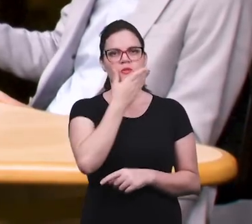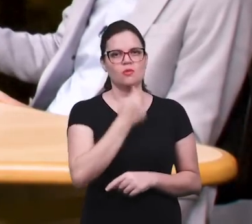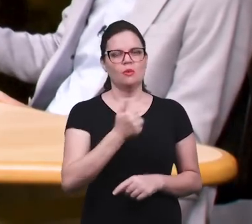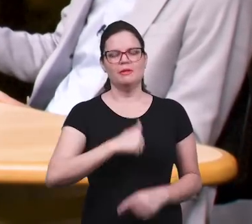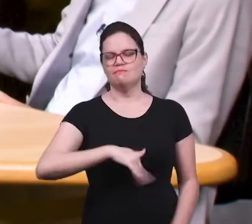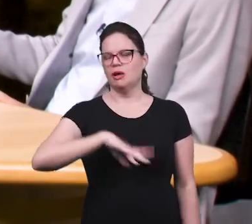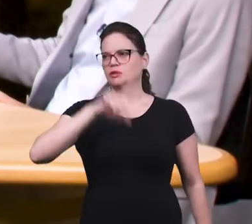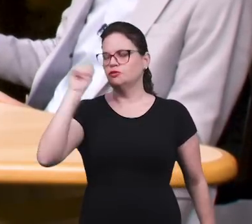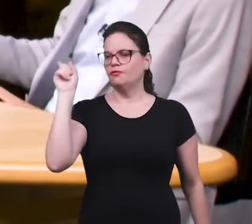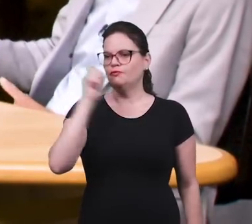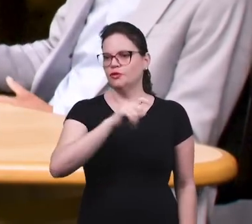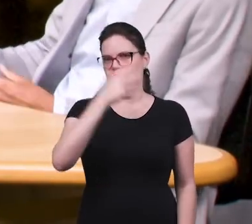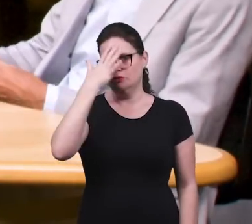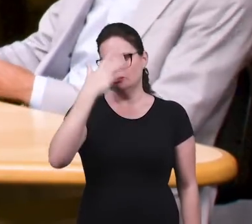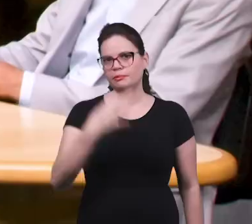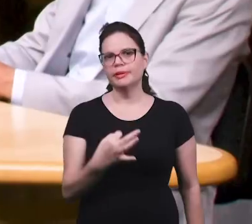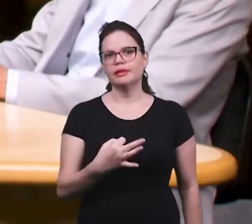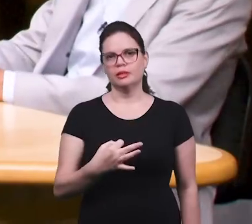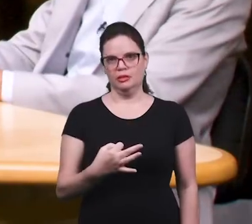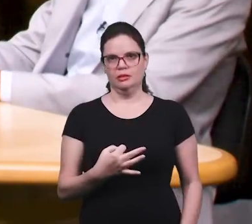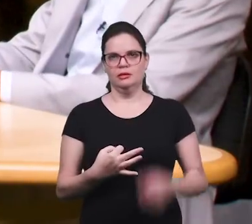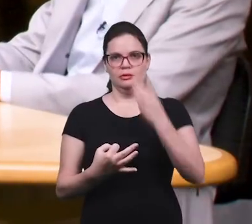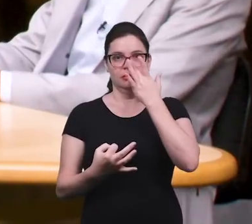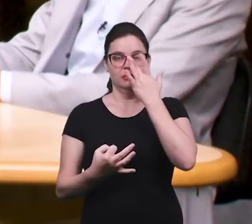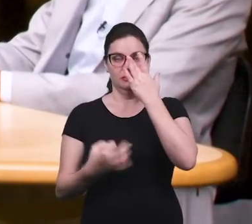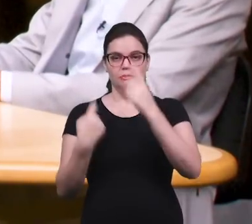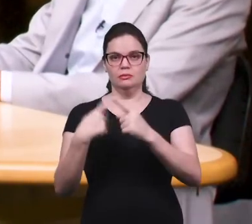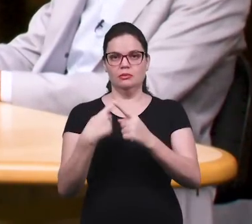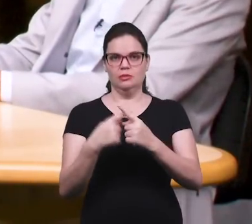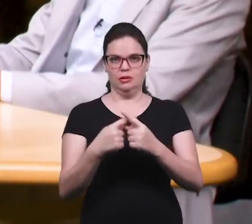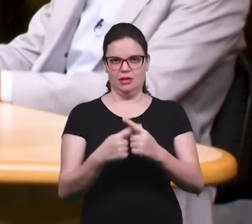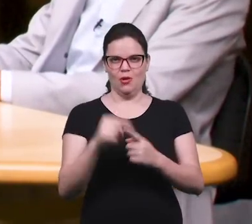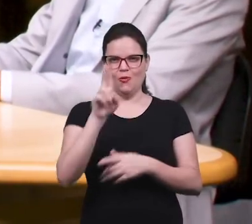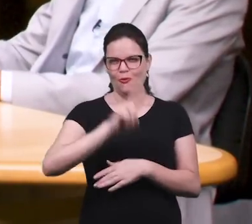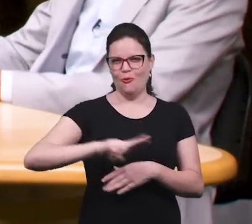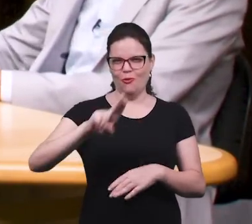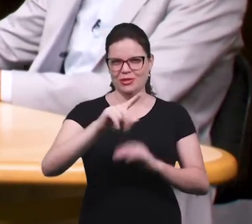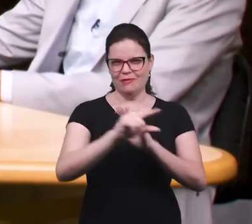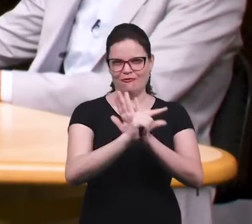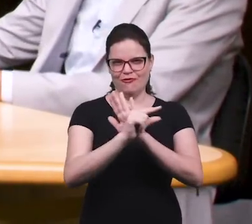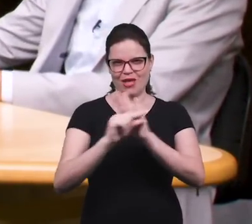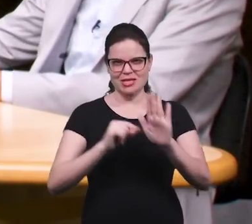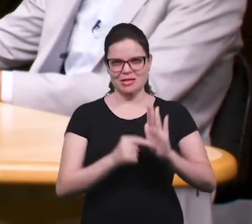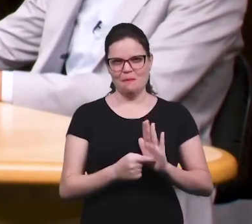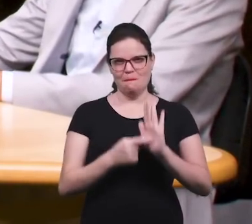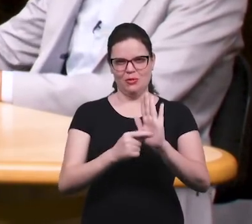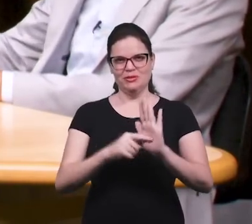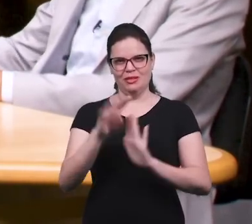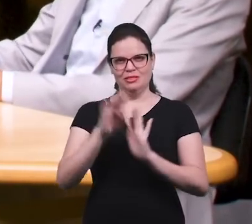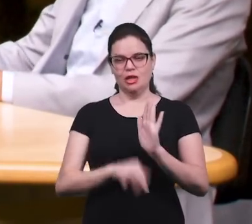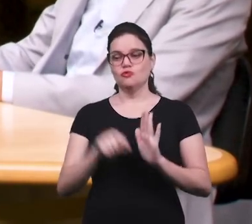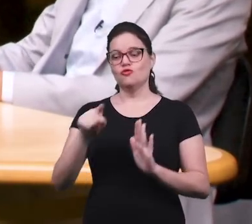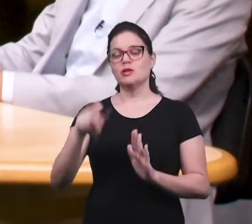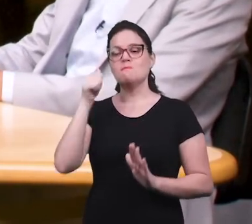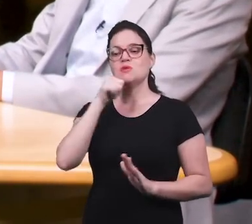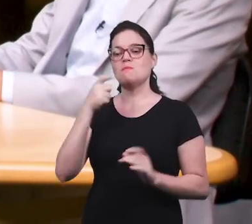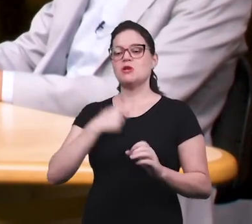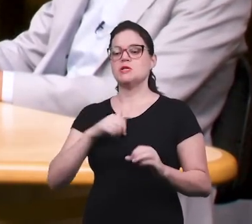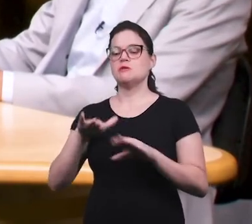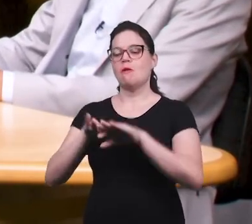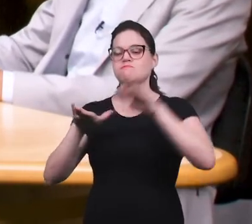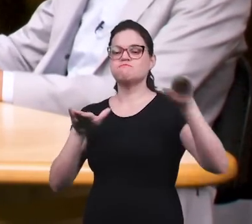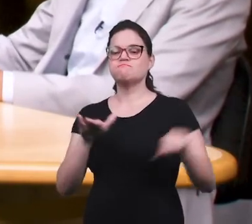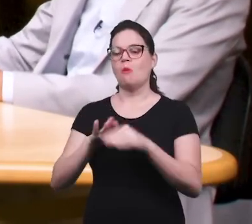isso. Ele às vezes quer pegar o texto e extrapola o entendimento do texto. Ela